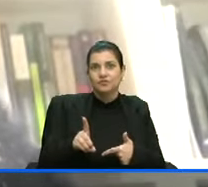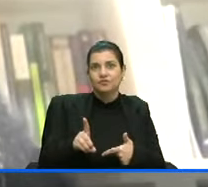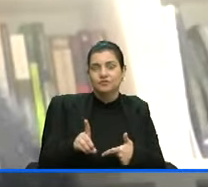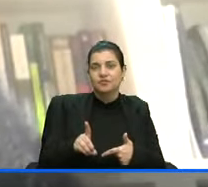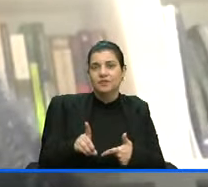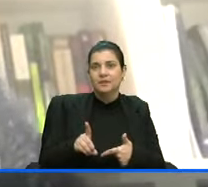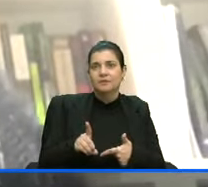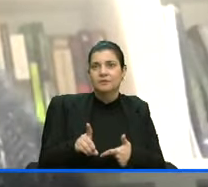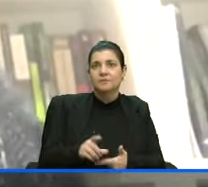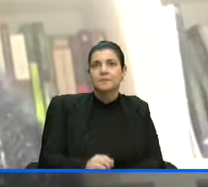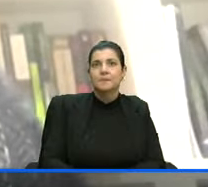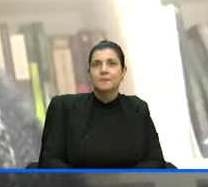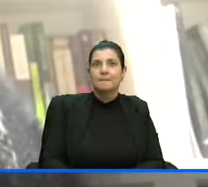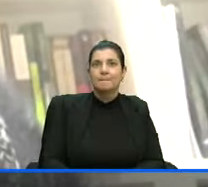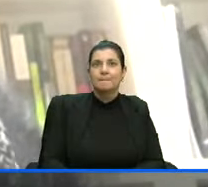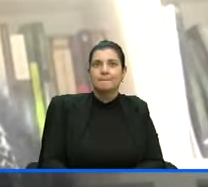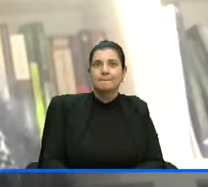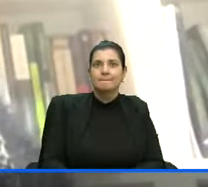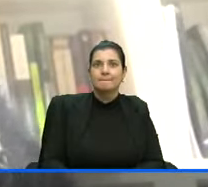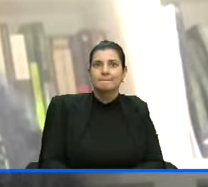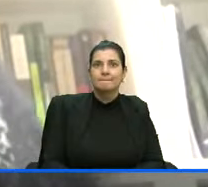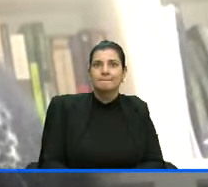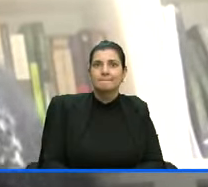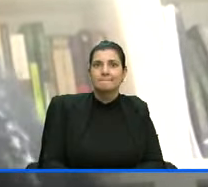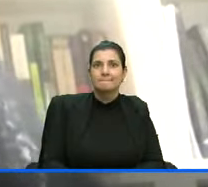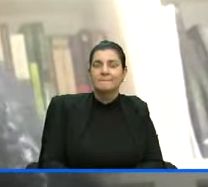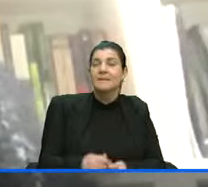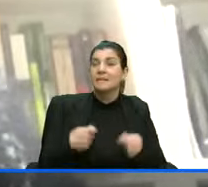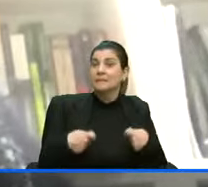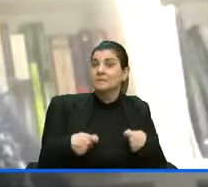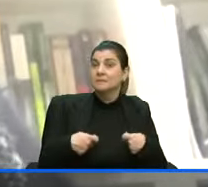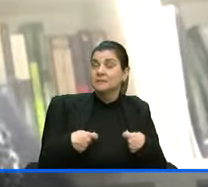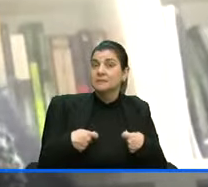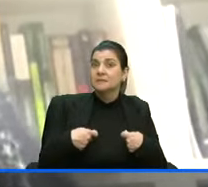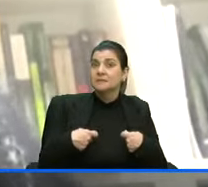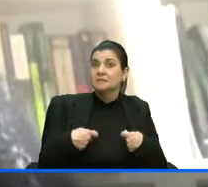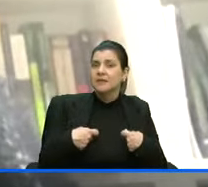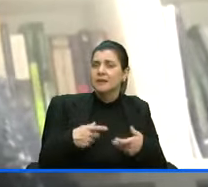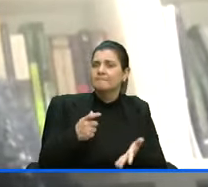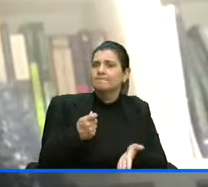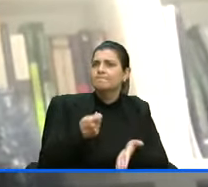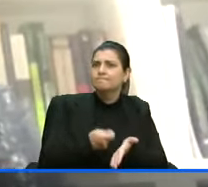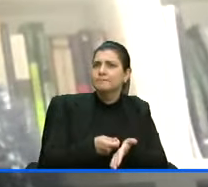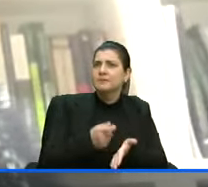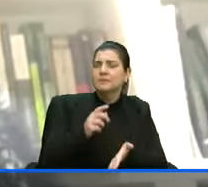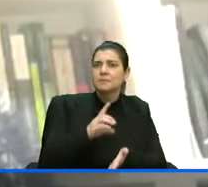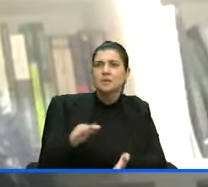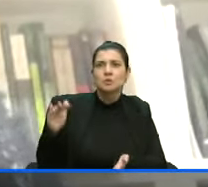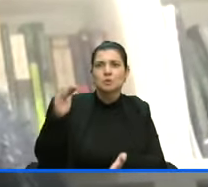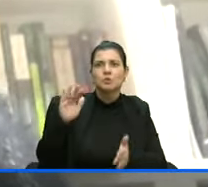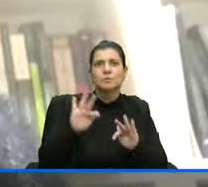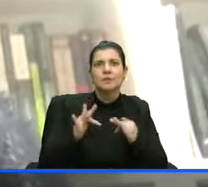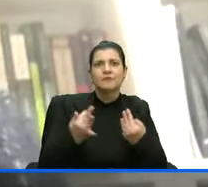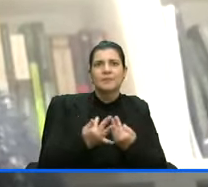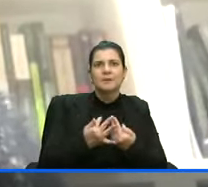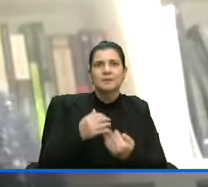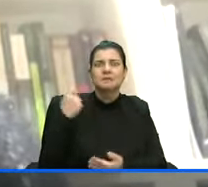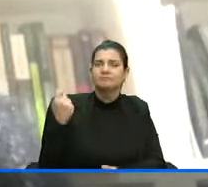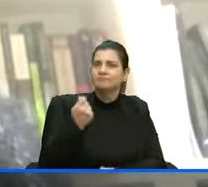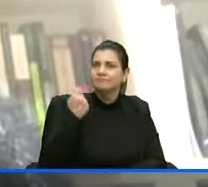está precisa ser demandado por esse adulto, por essa família, e no Rio Grande do Sul a gente sabe que são